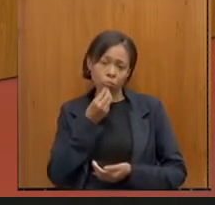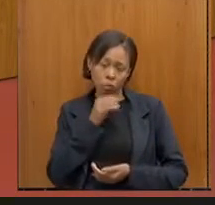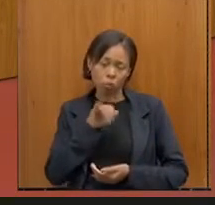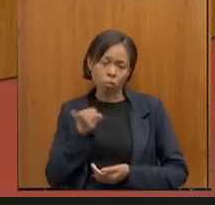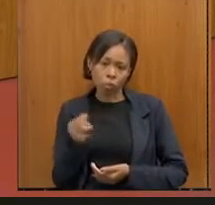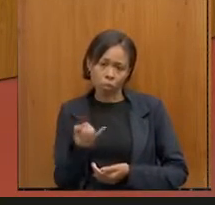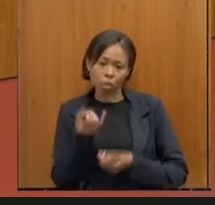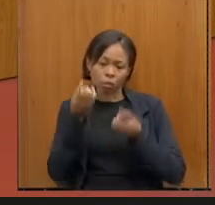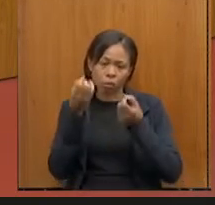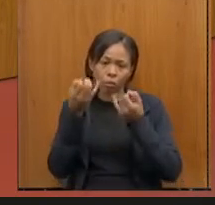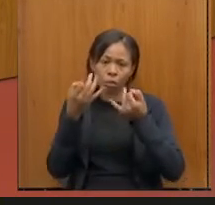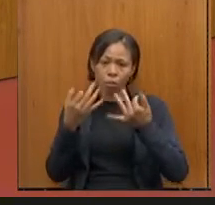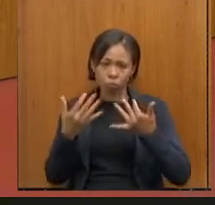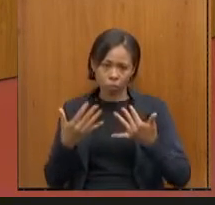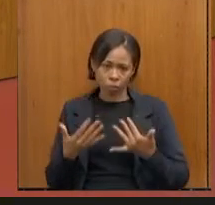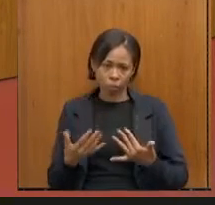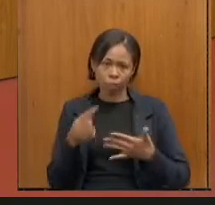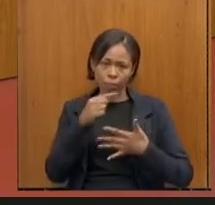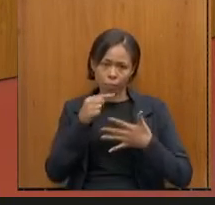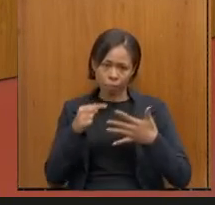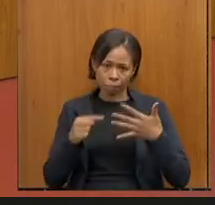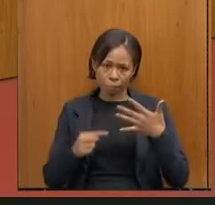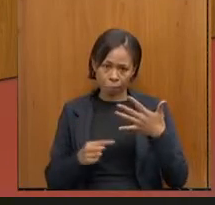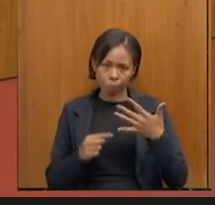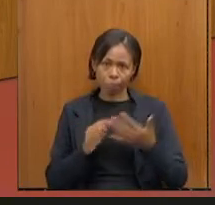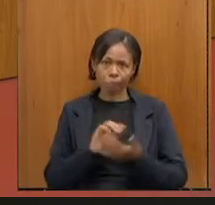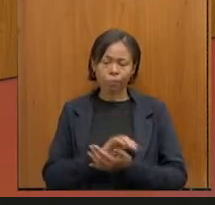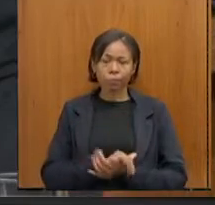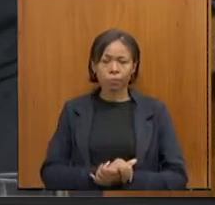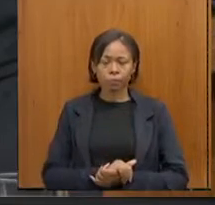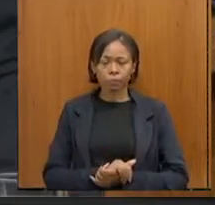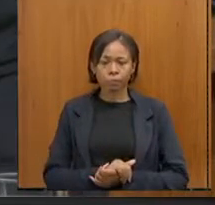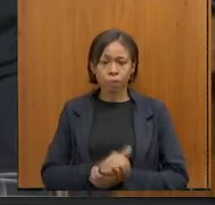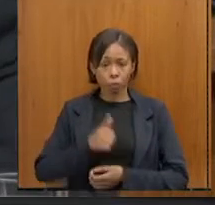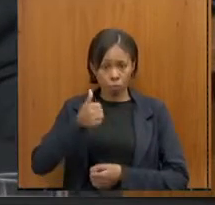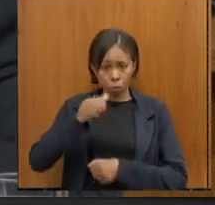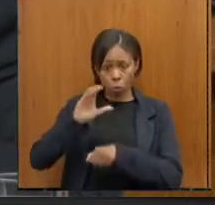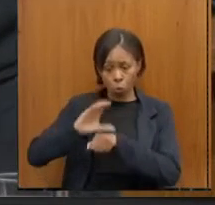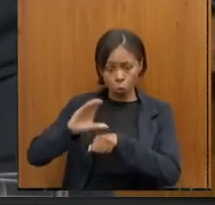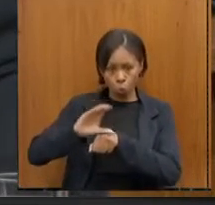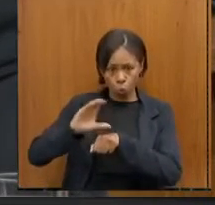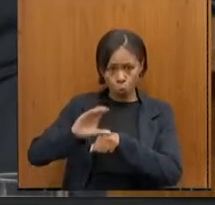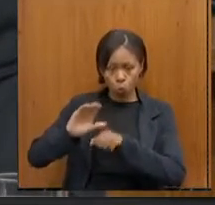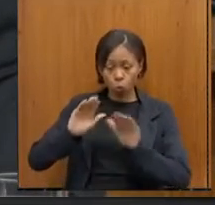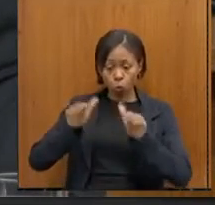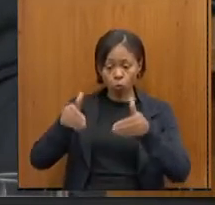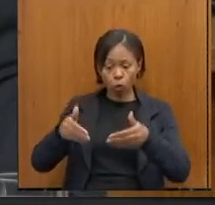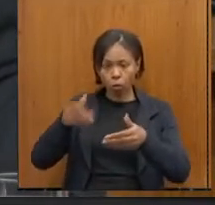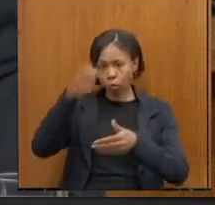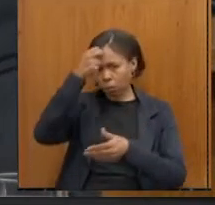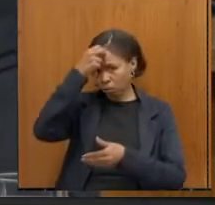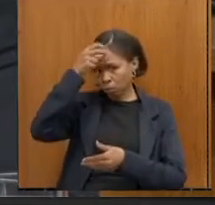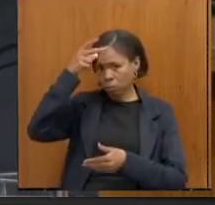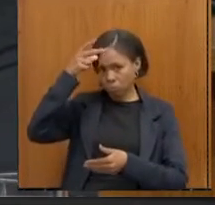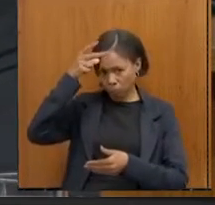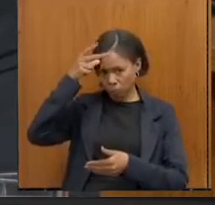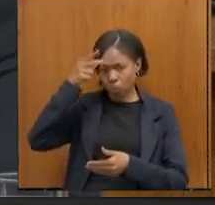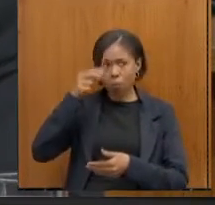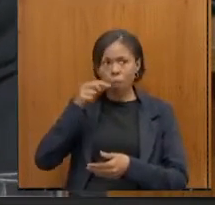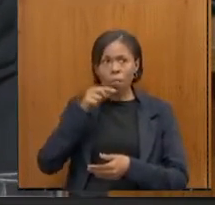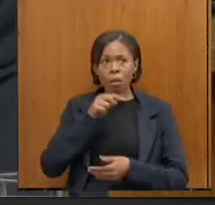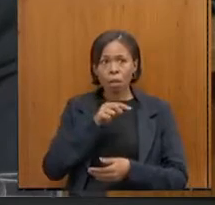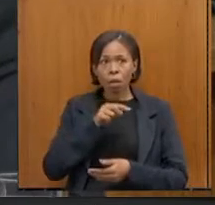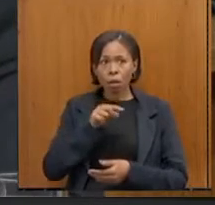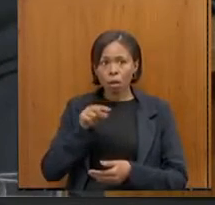expor expressar aí essas questões primeiro o curso já tomada para prefeitos e os responsáveis